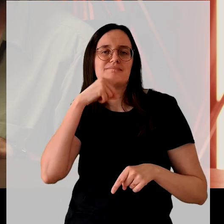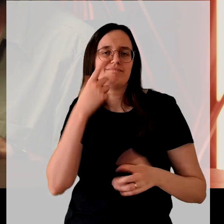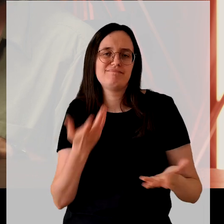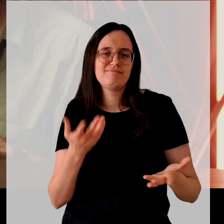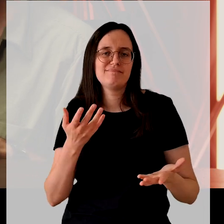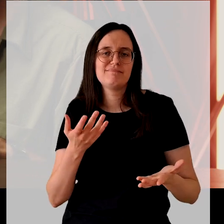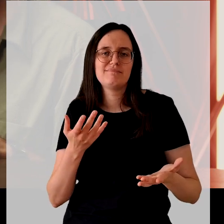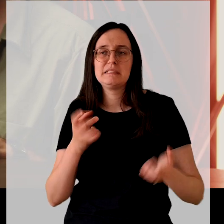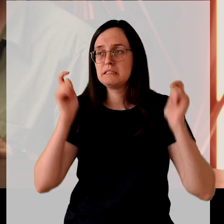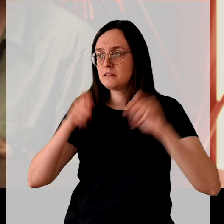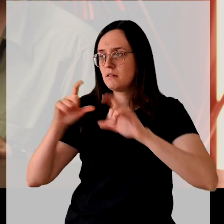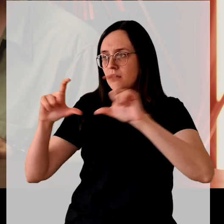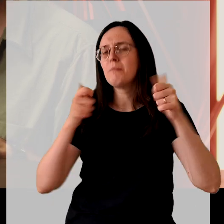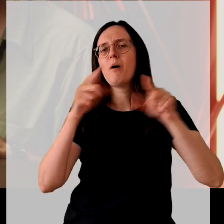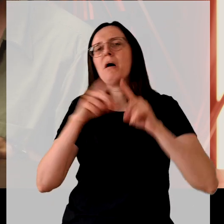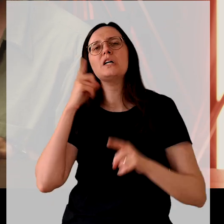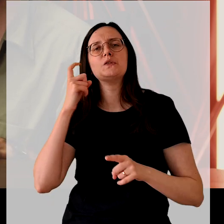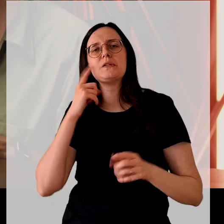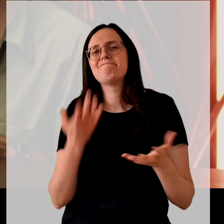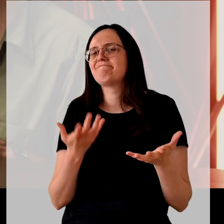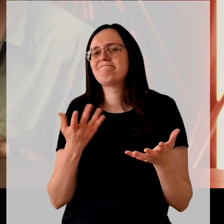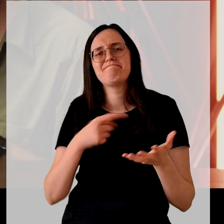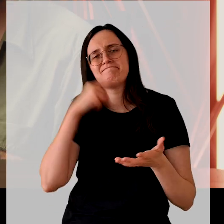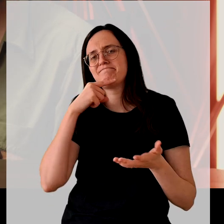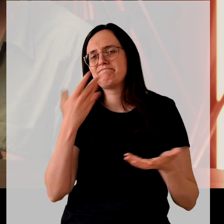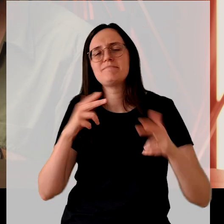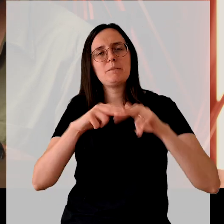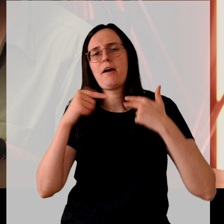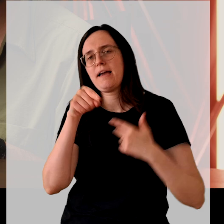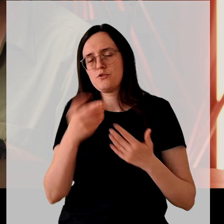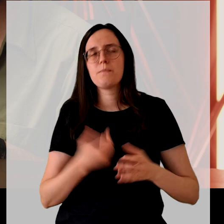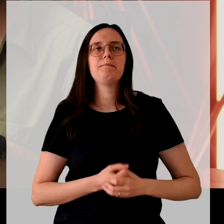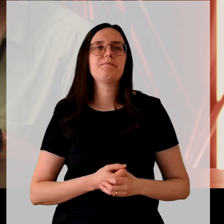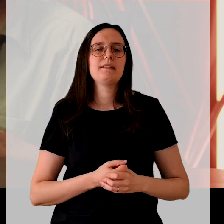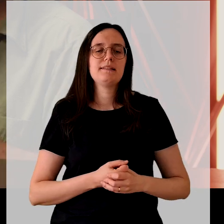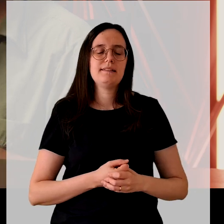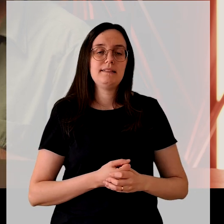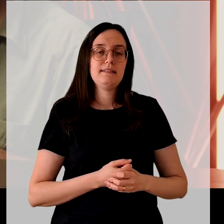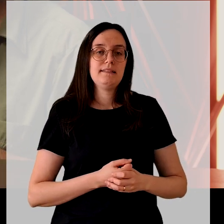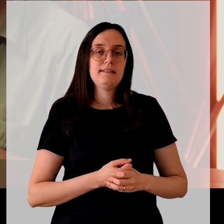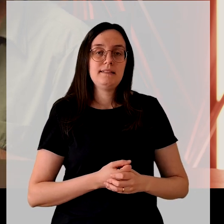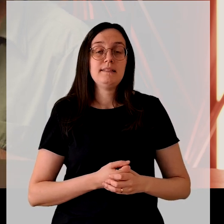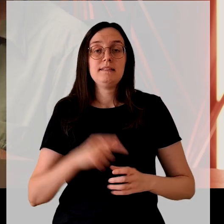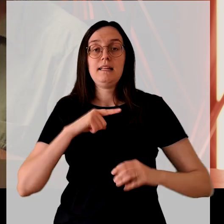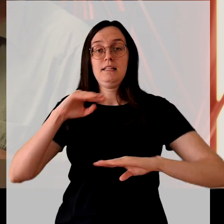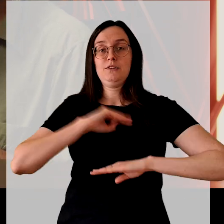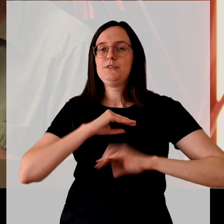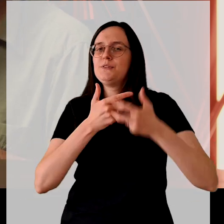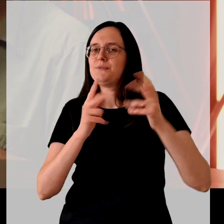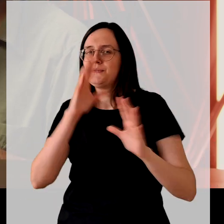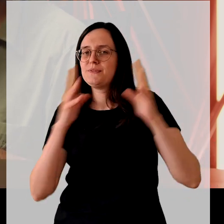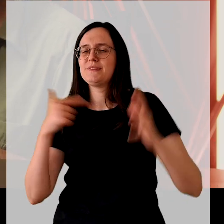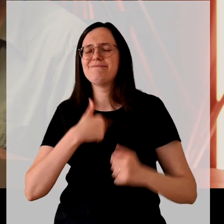valia nada. Tipo, se valesse para fotografia tava bom, mas o som não ia realmente dar para usar por causa disso, né? Então, tem